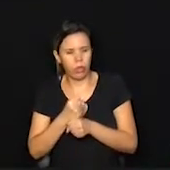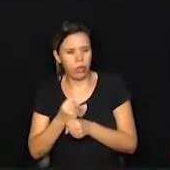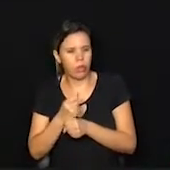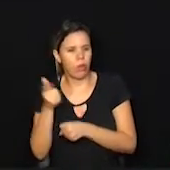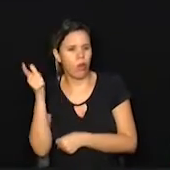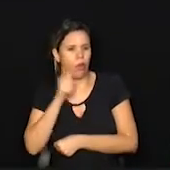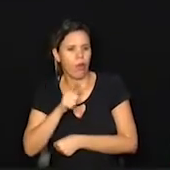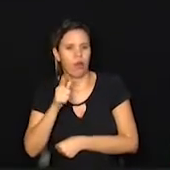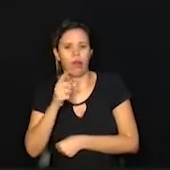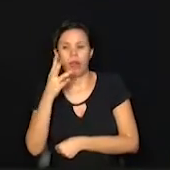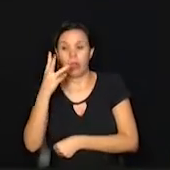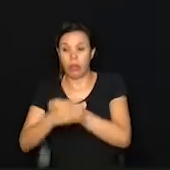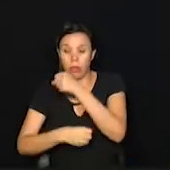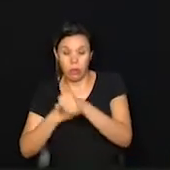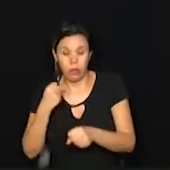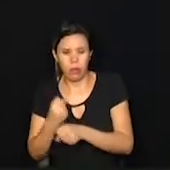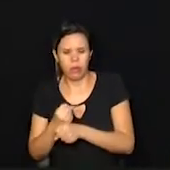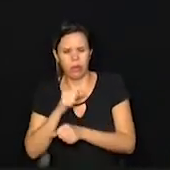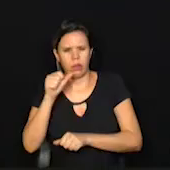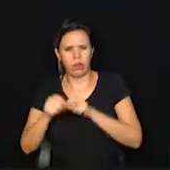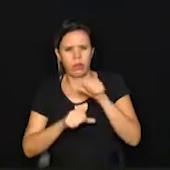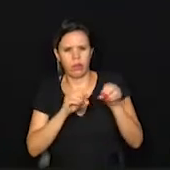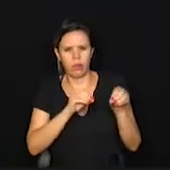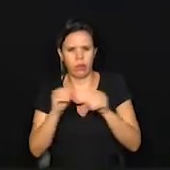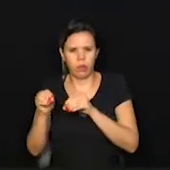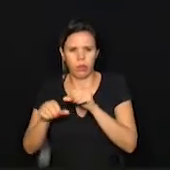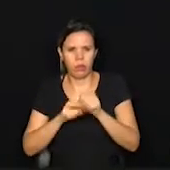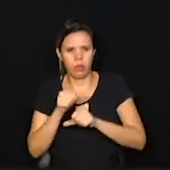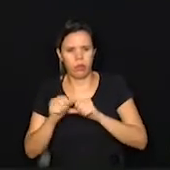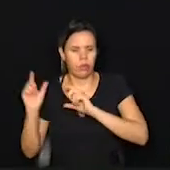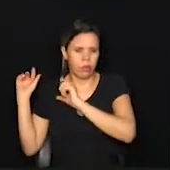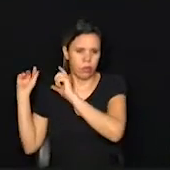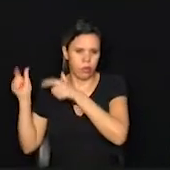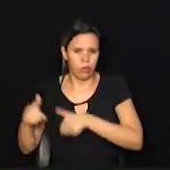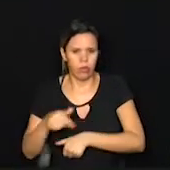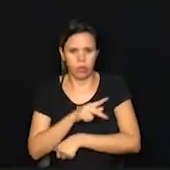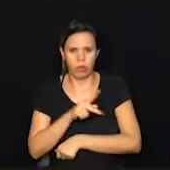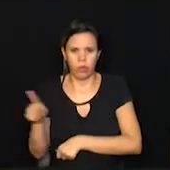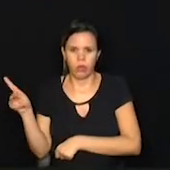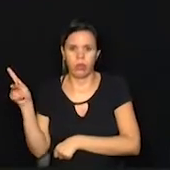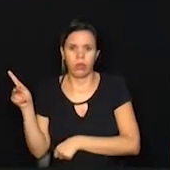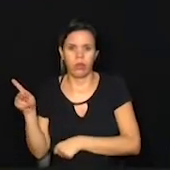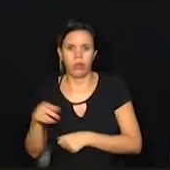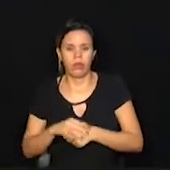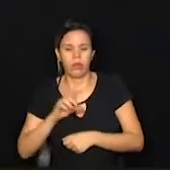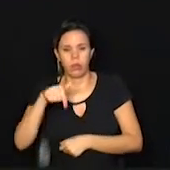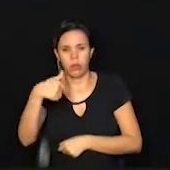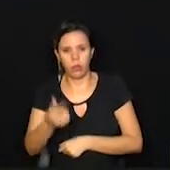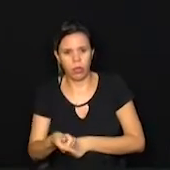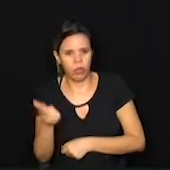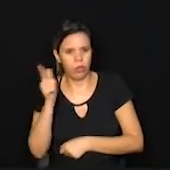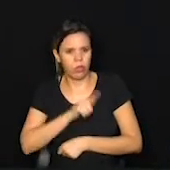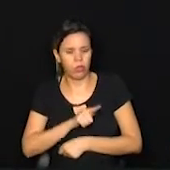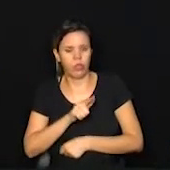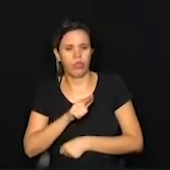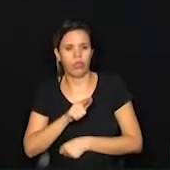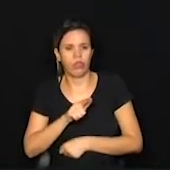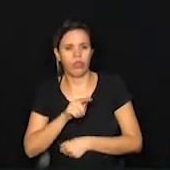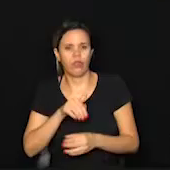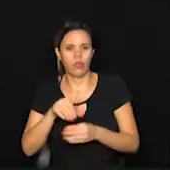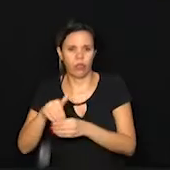conseguiu mais três anos de transição conservadora com cara que tinha sido Presidente e depois ainda consegue